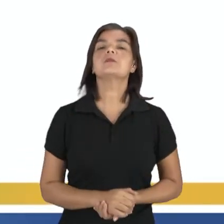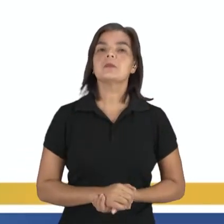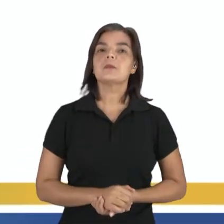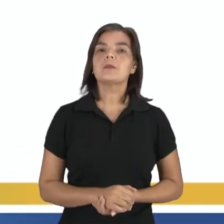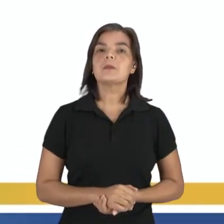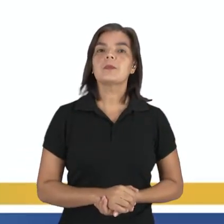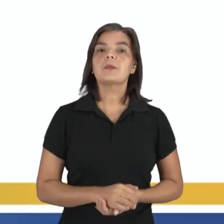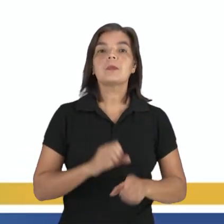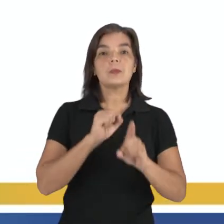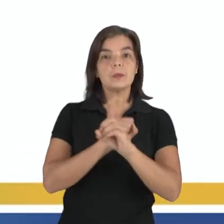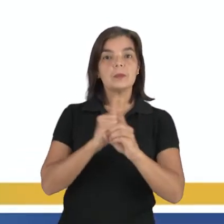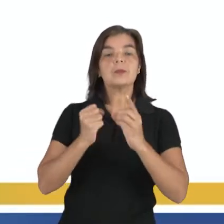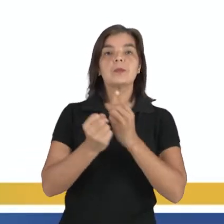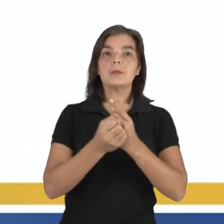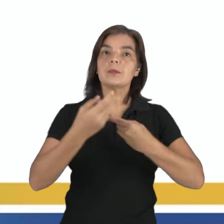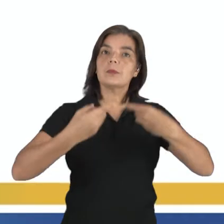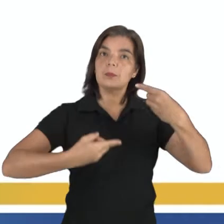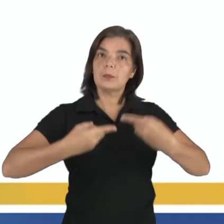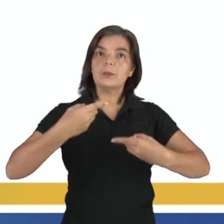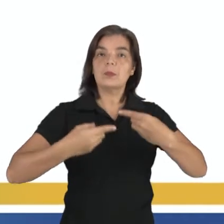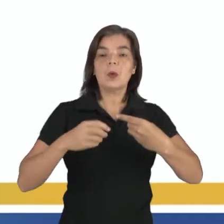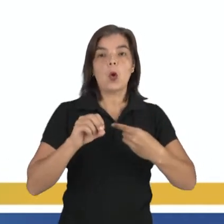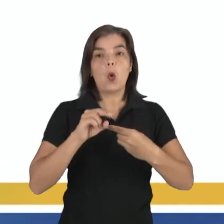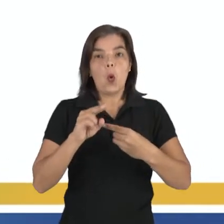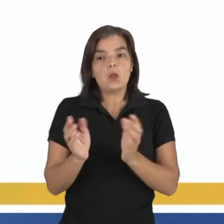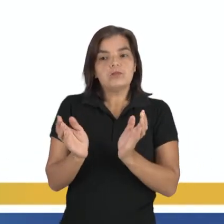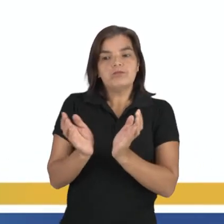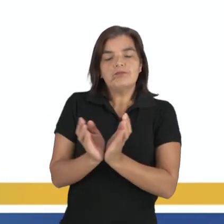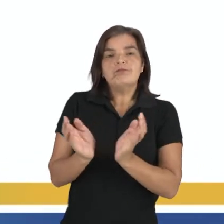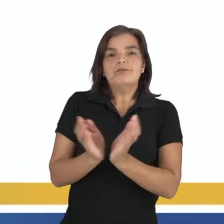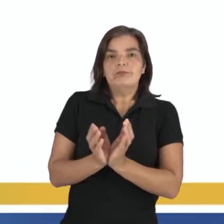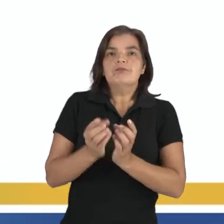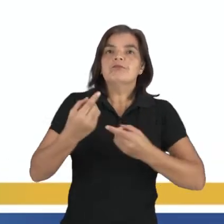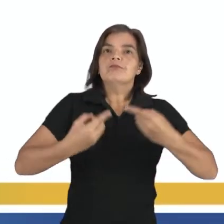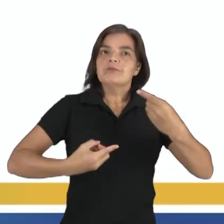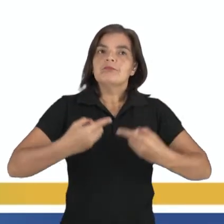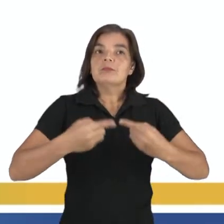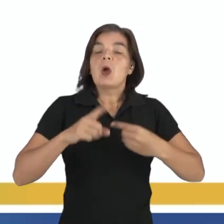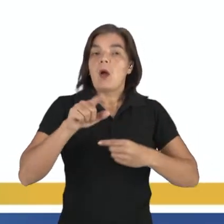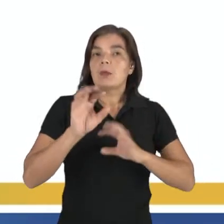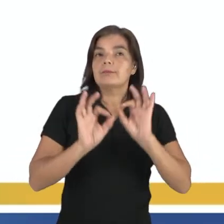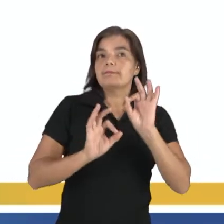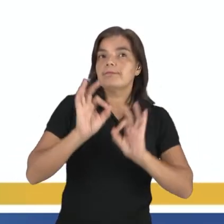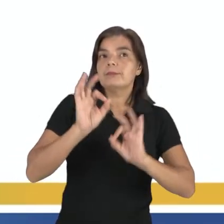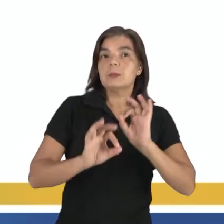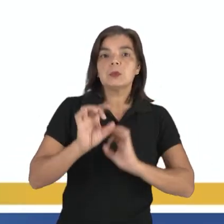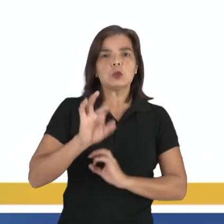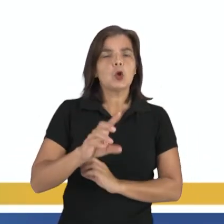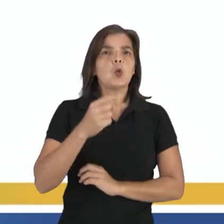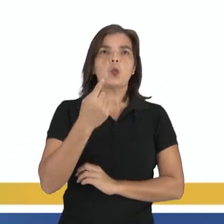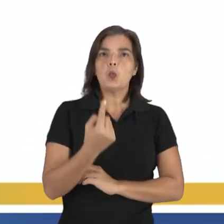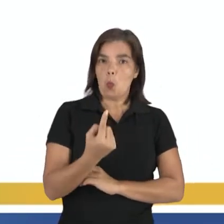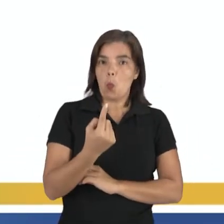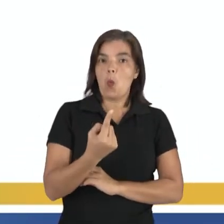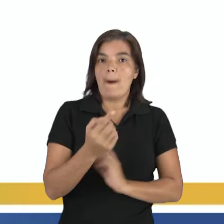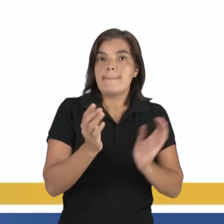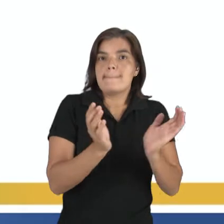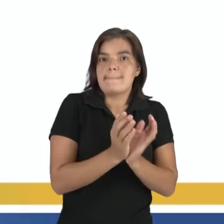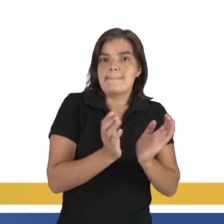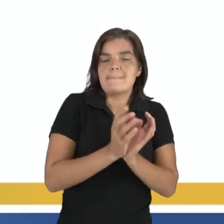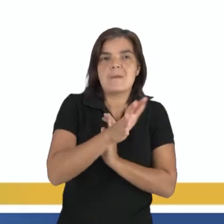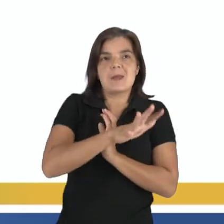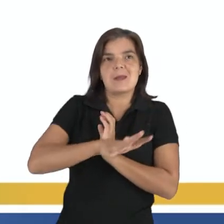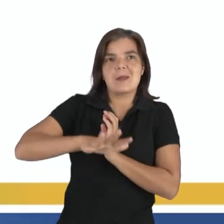leitura. A sociedade política ou corpo político é formada não só pela